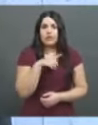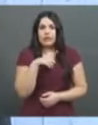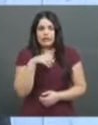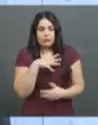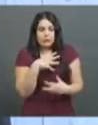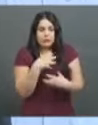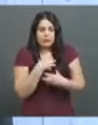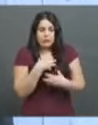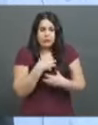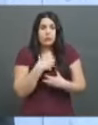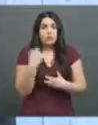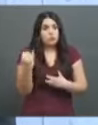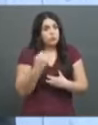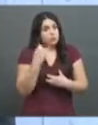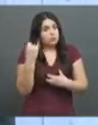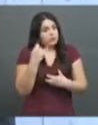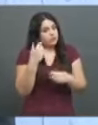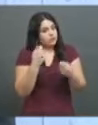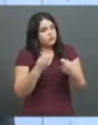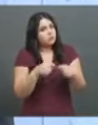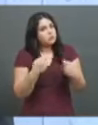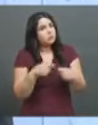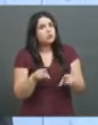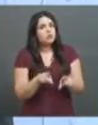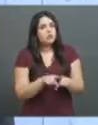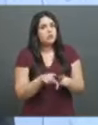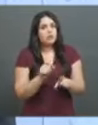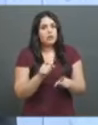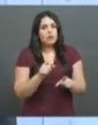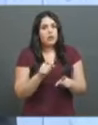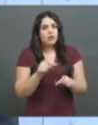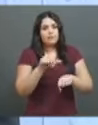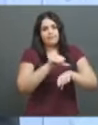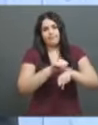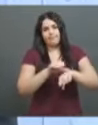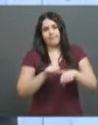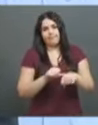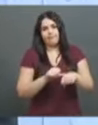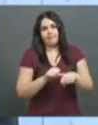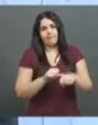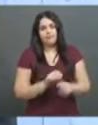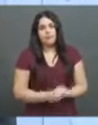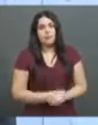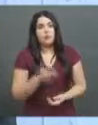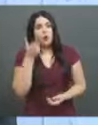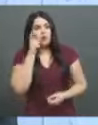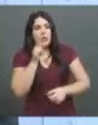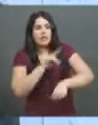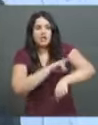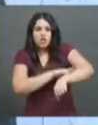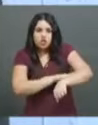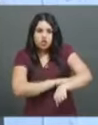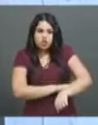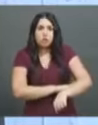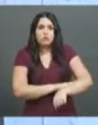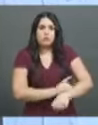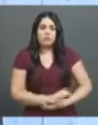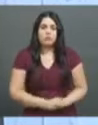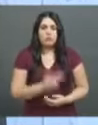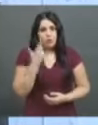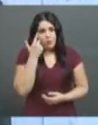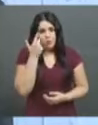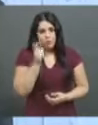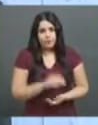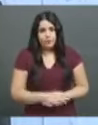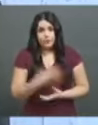muito importantes, sendo necessário, inclusive, uma cirurgia para que ele possa urinar melhor.